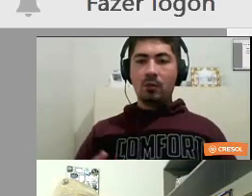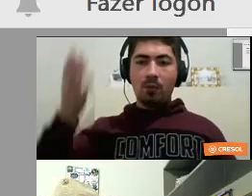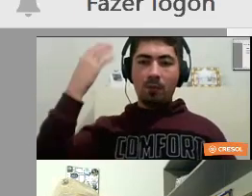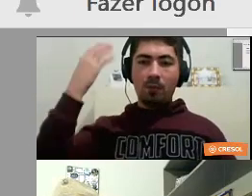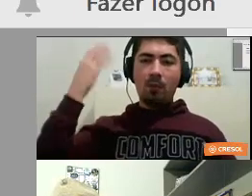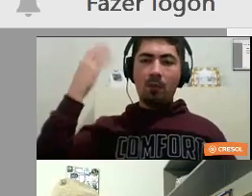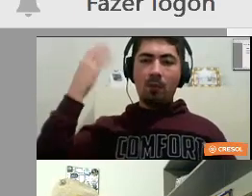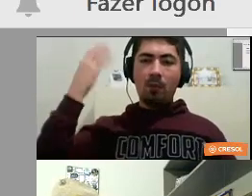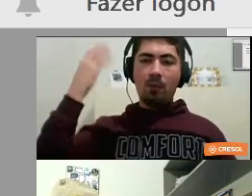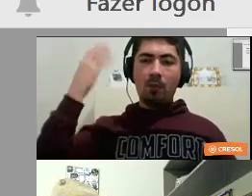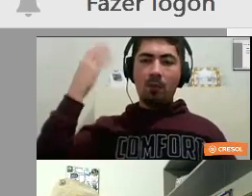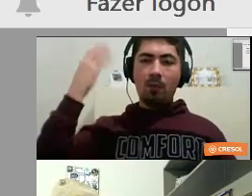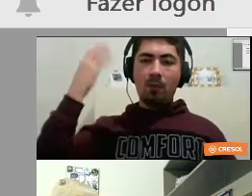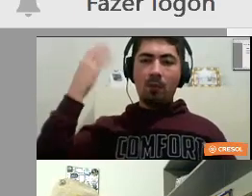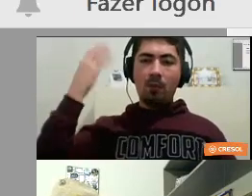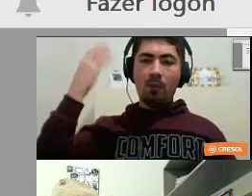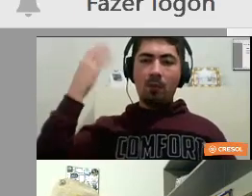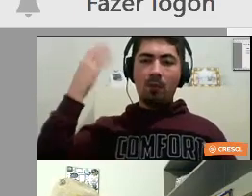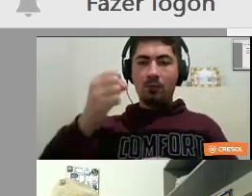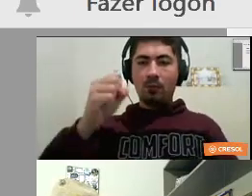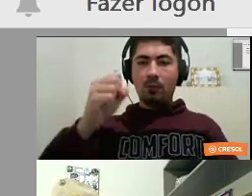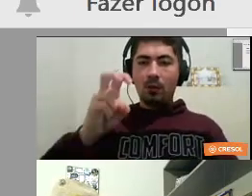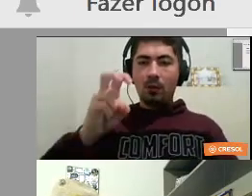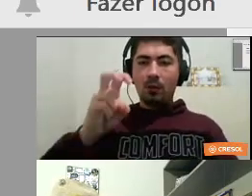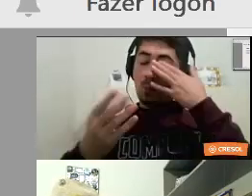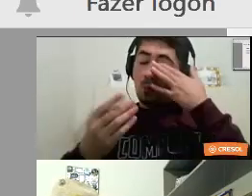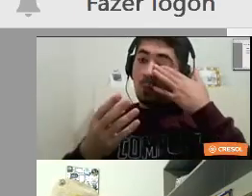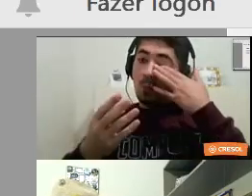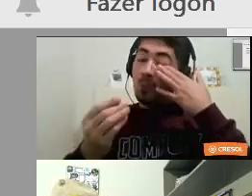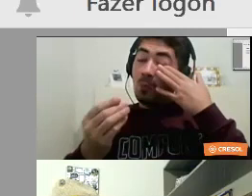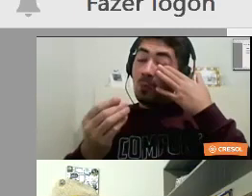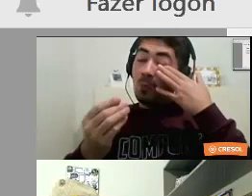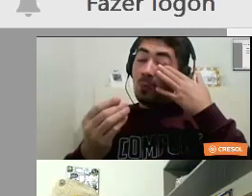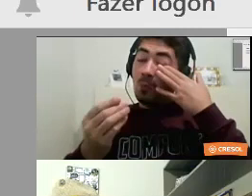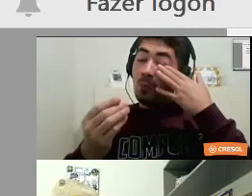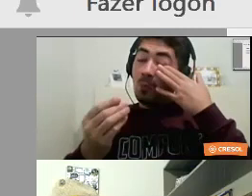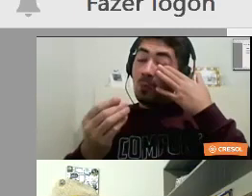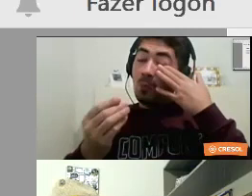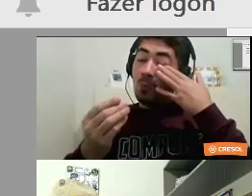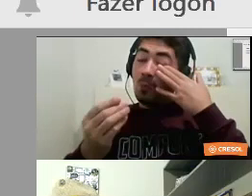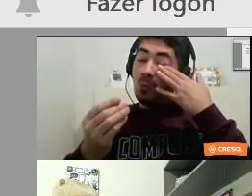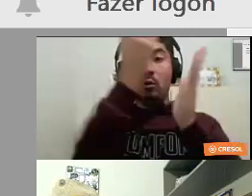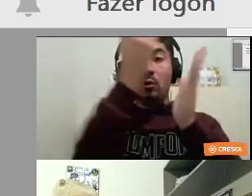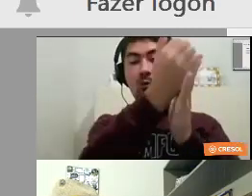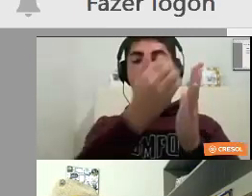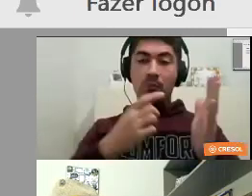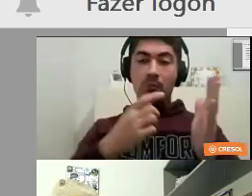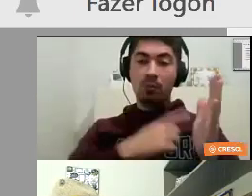com certeza, eram muito mais casos em muitos países.